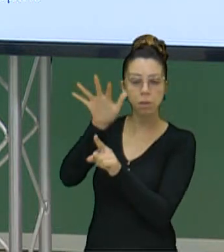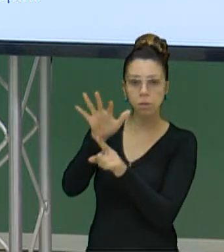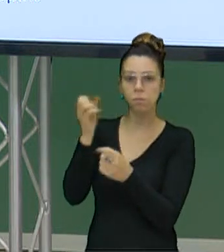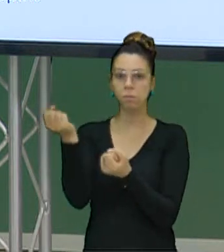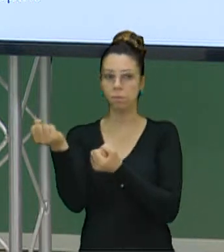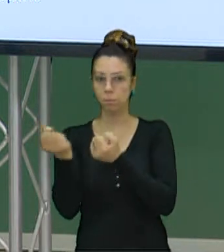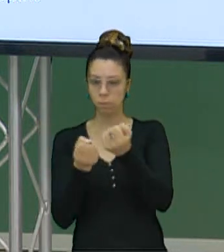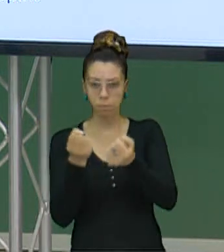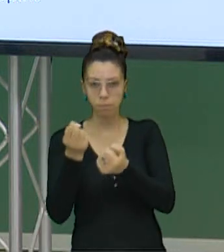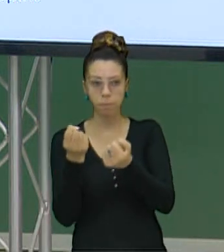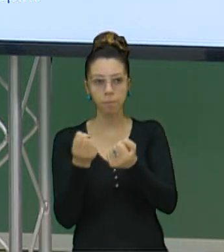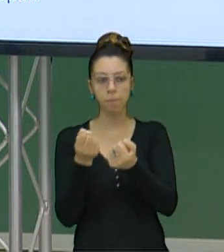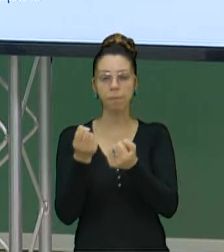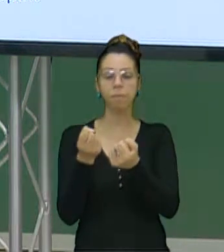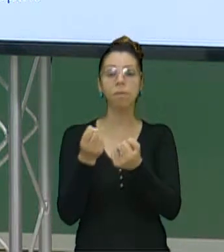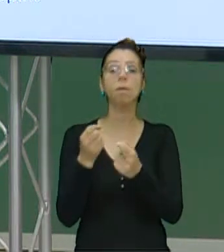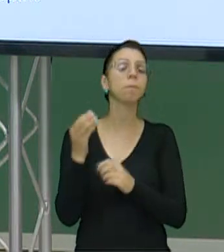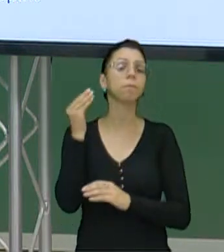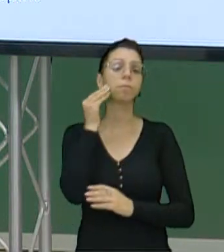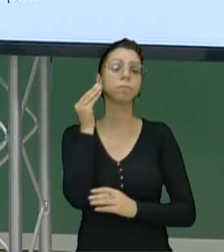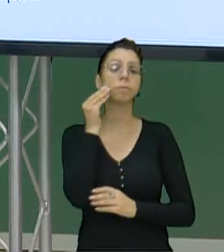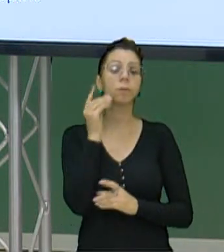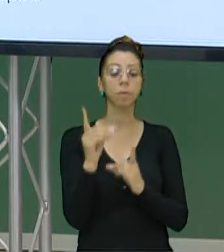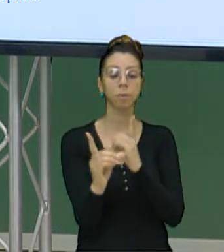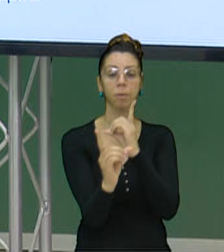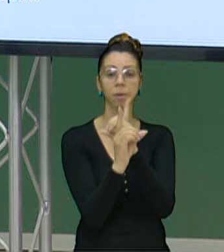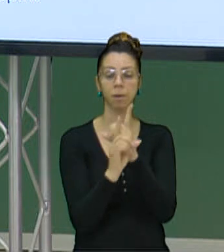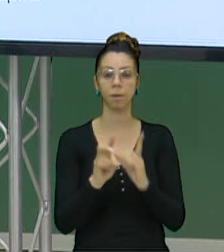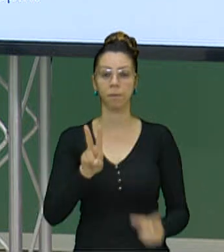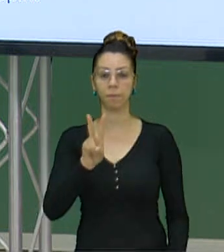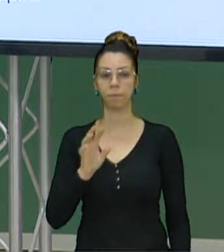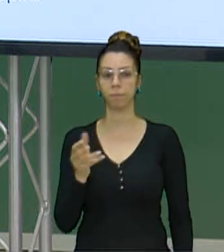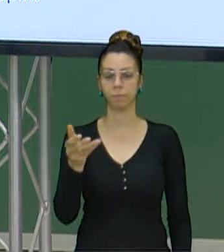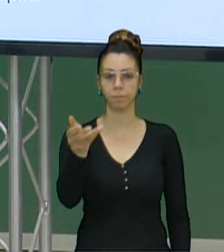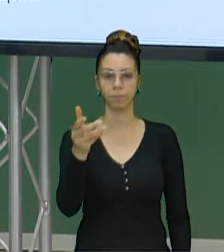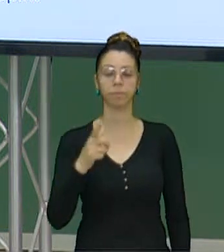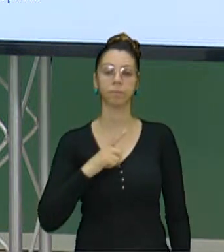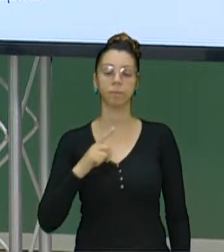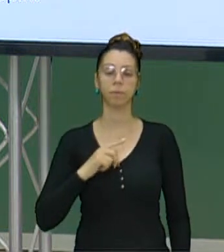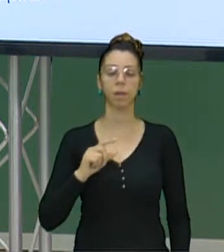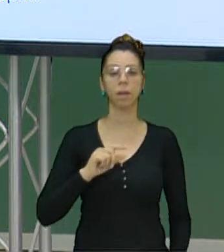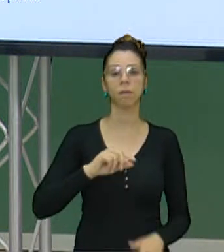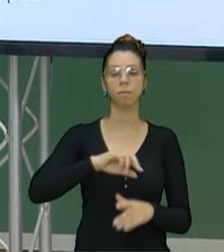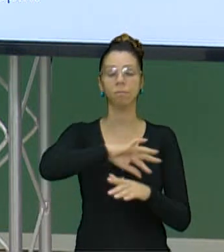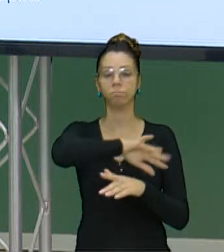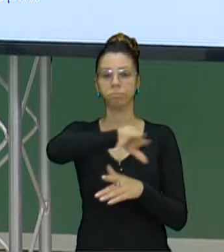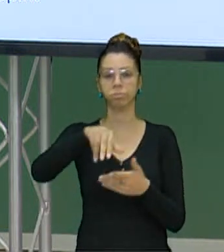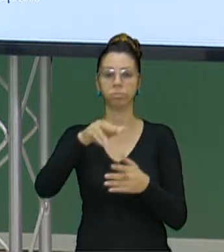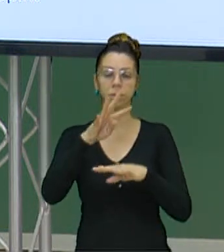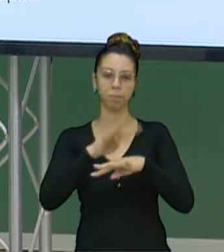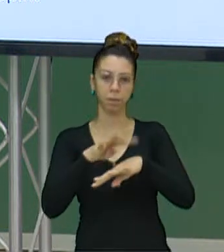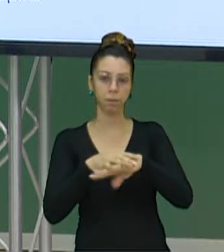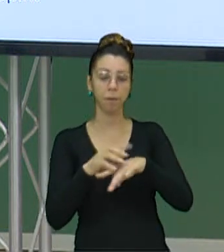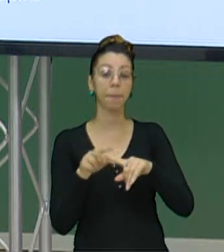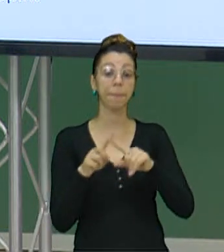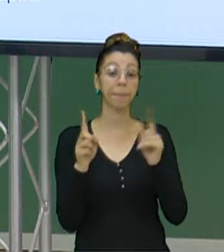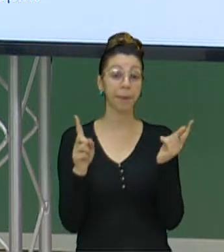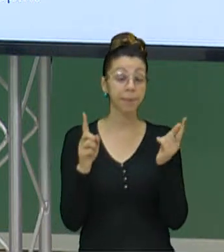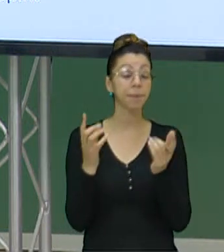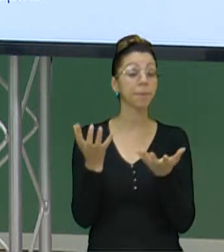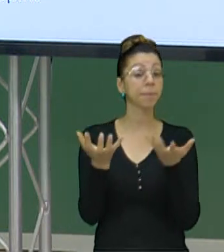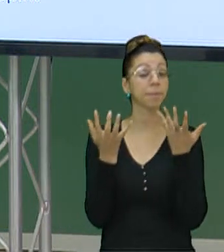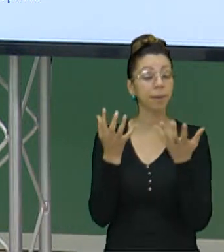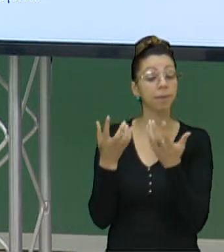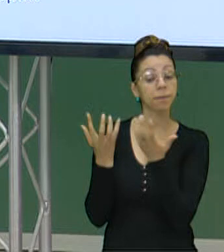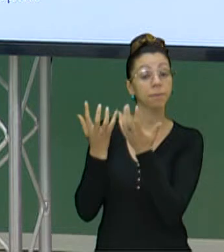e tudo mais, e depois vamos tentar achar essa velocidade aqui. Aqui tem umas maracutaia matemática aqui para a gente resolver, mas eu quero que